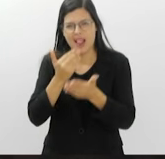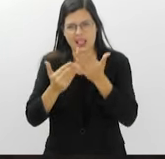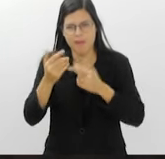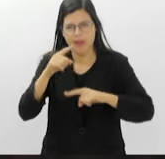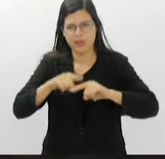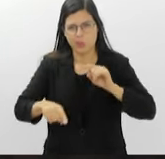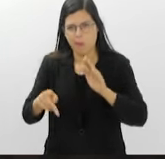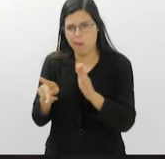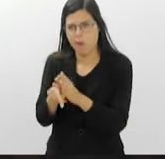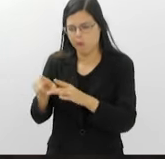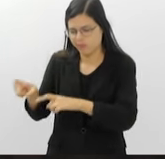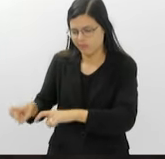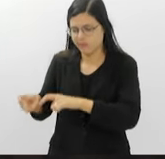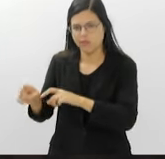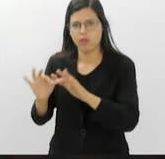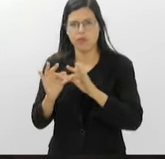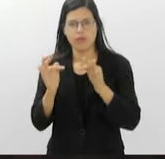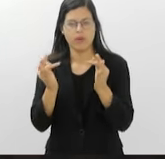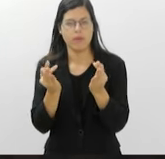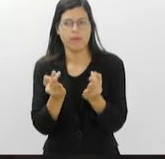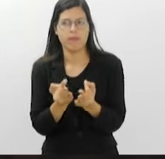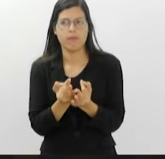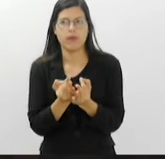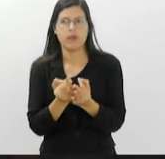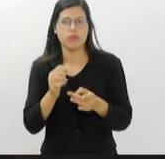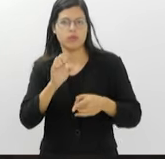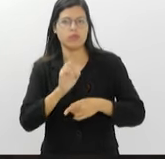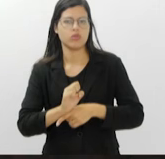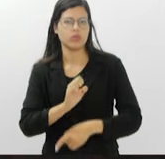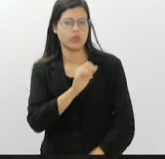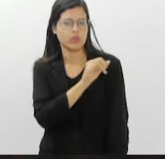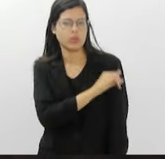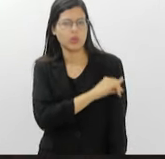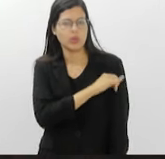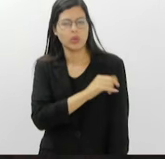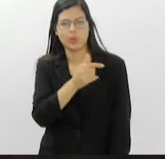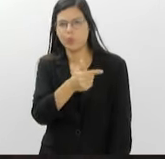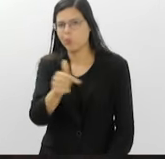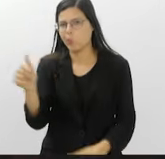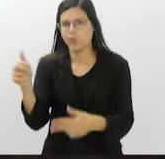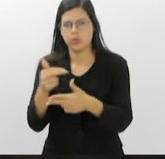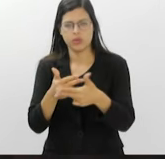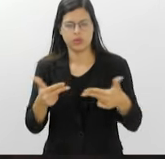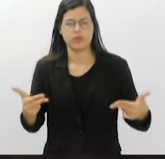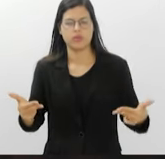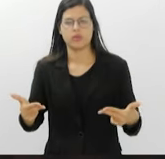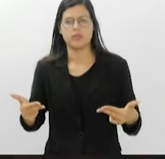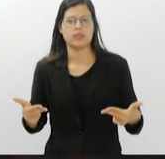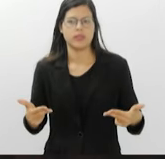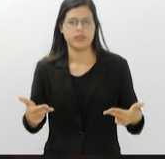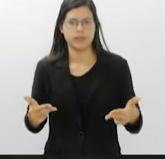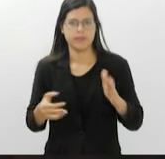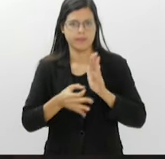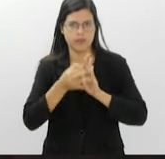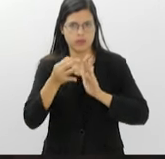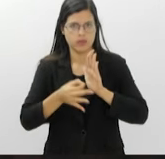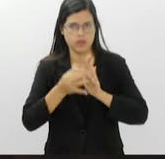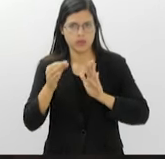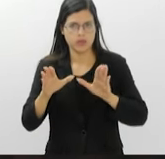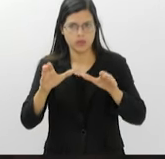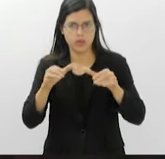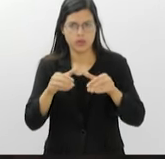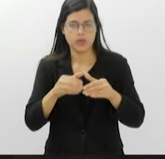pequenos produtores, PA, no âmbito do Estado do Rio de Janeiro, e dá outras providências. Pareceres das